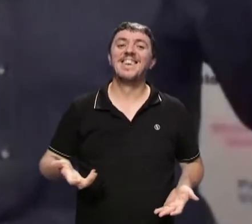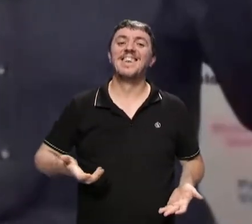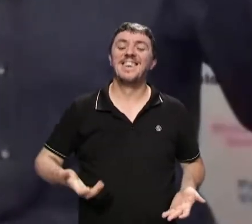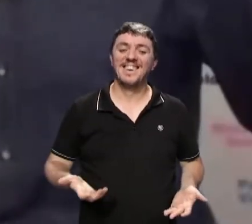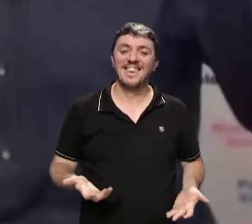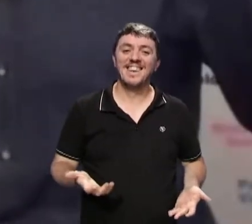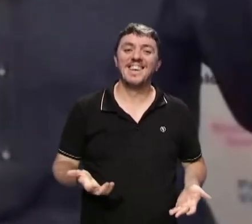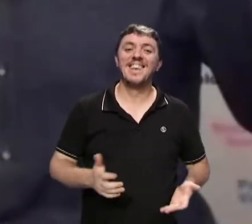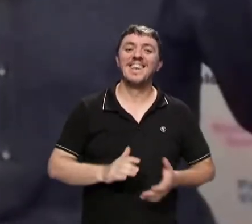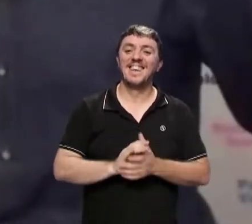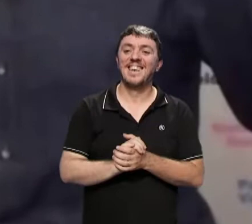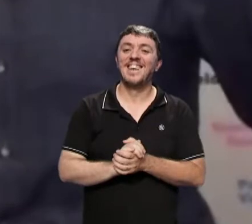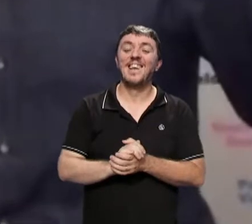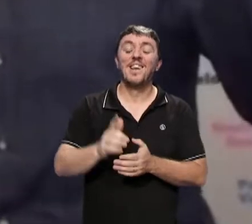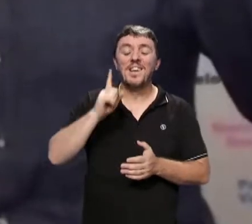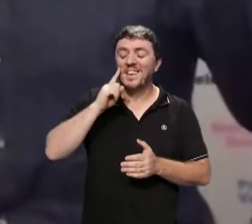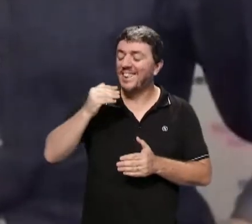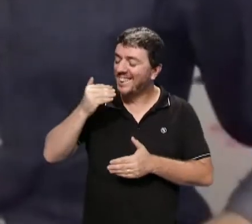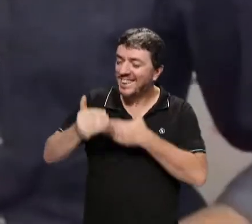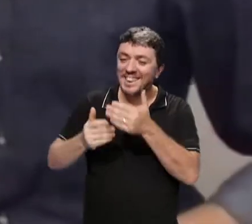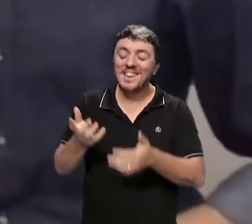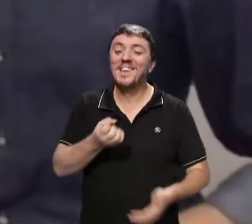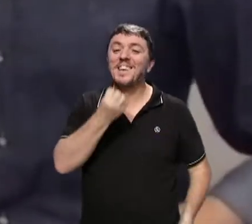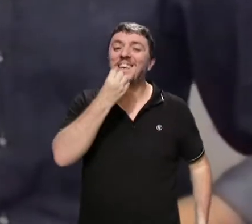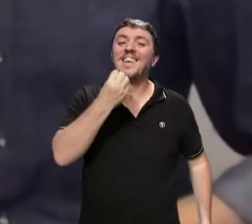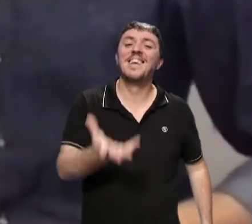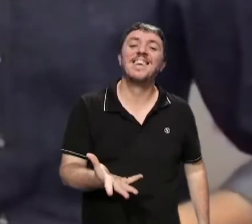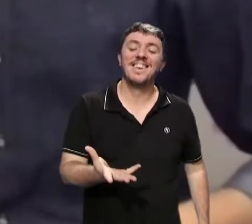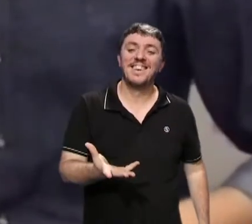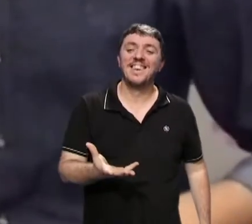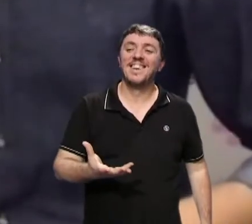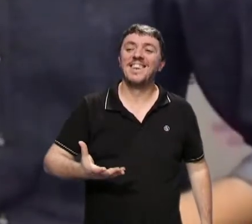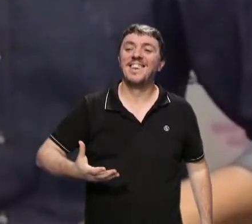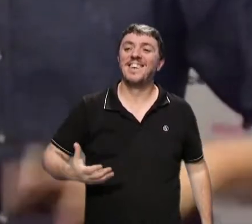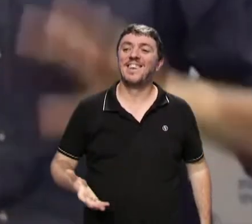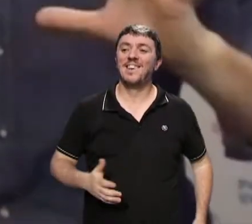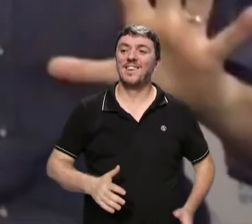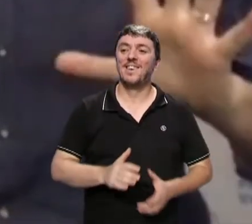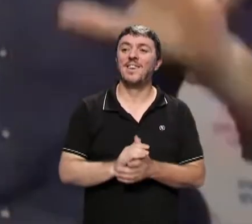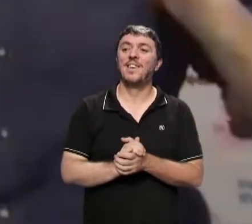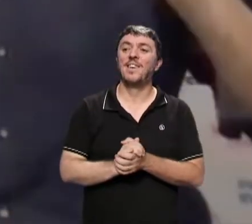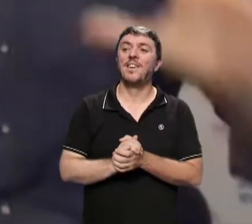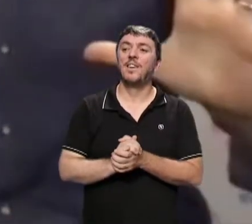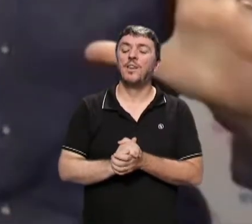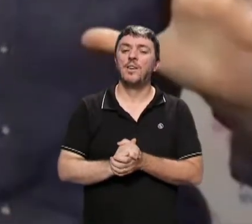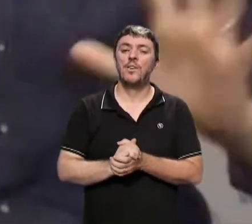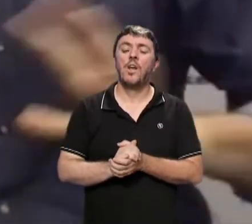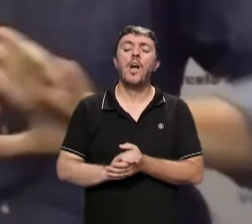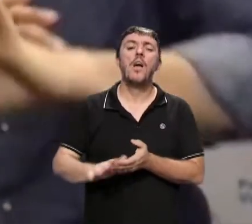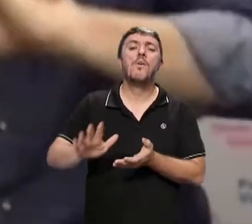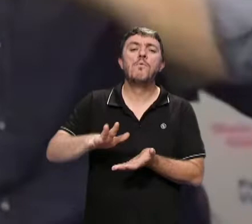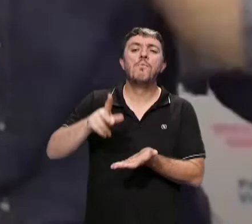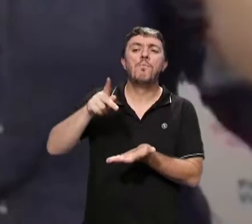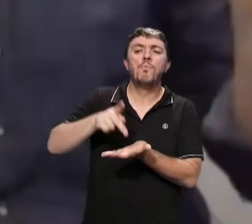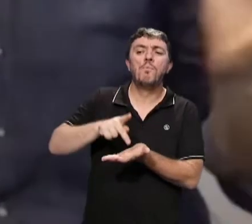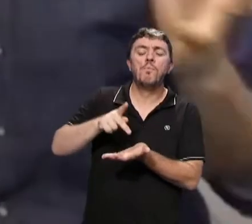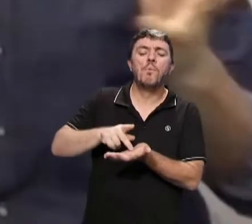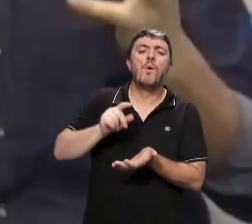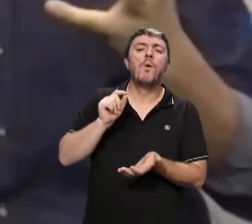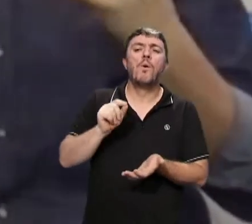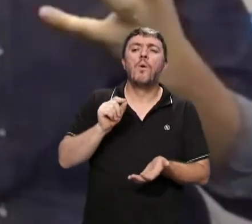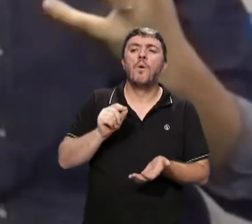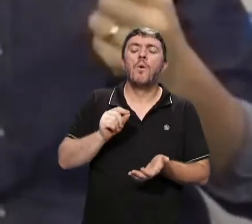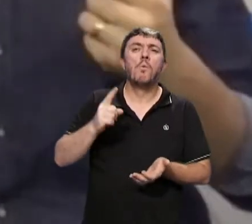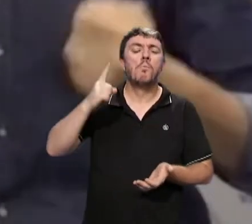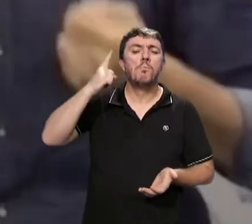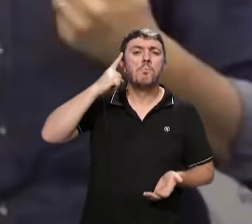Produzindo, ele é ativão, assim. O que surgiu primeiro, na verdade, foi a ideia do aeroporto. Tá. O filme inteiro, a